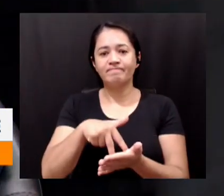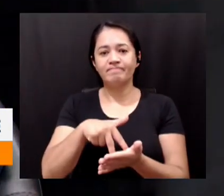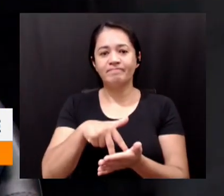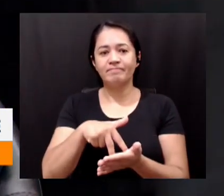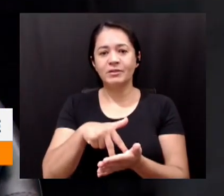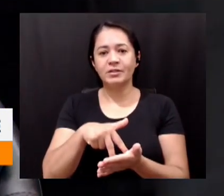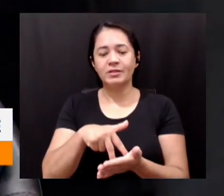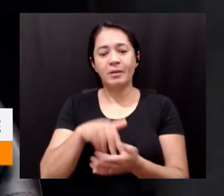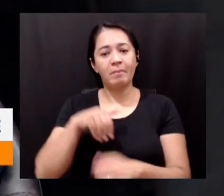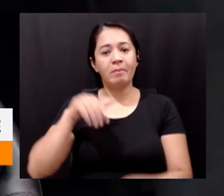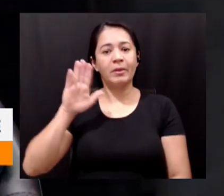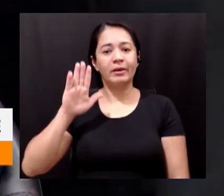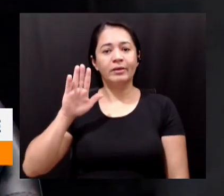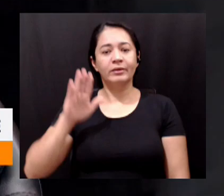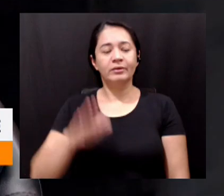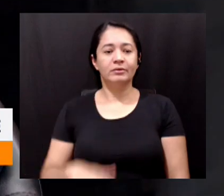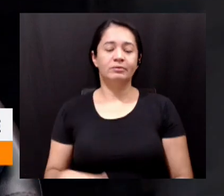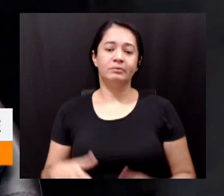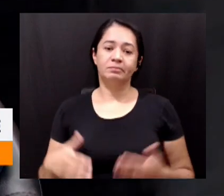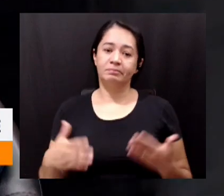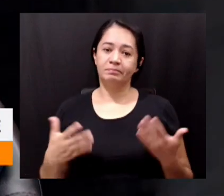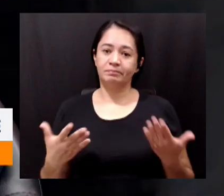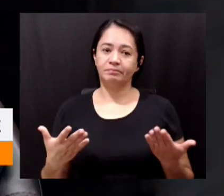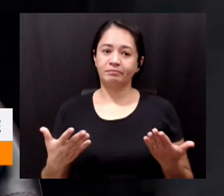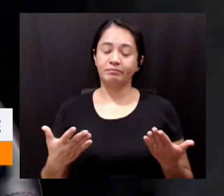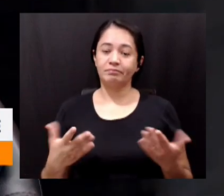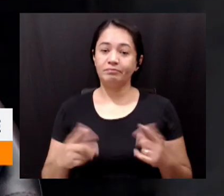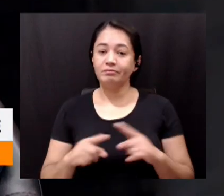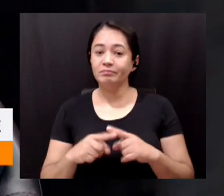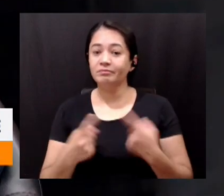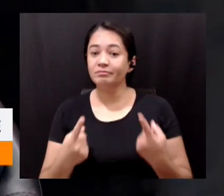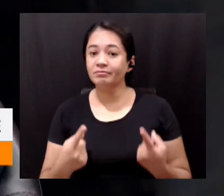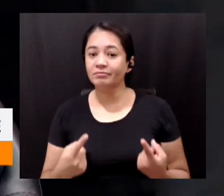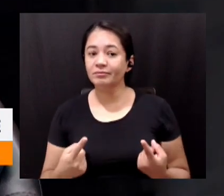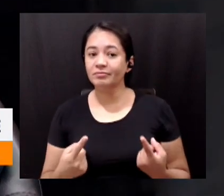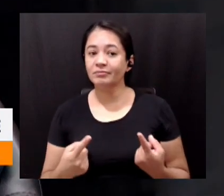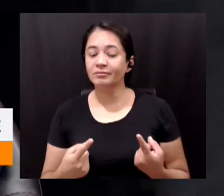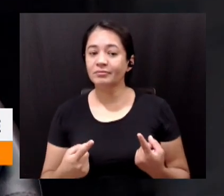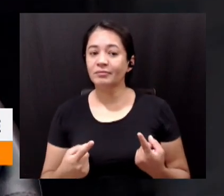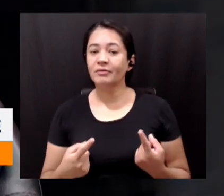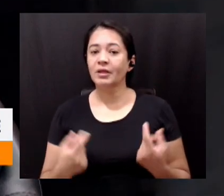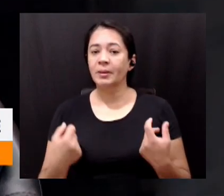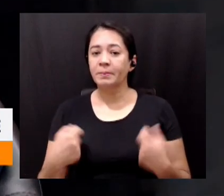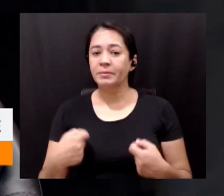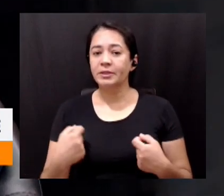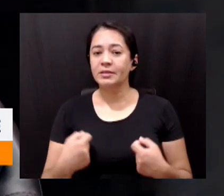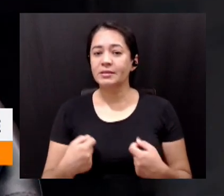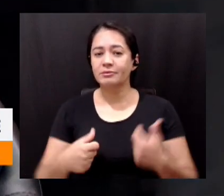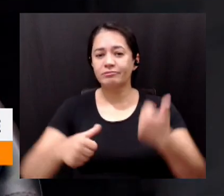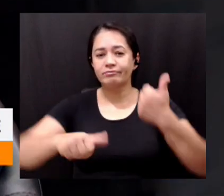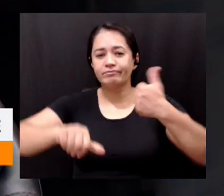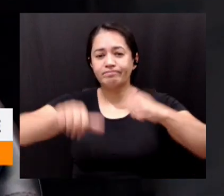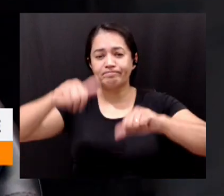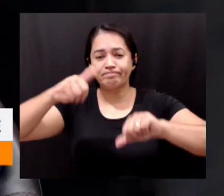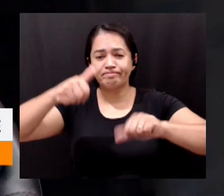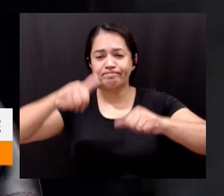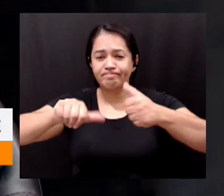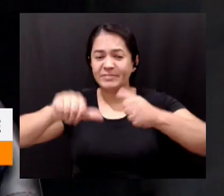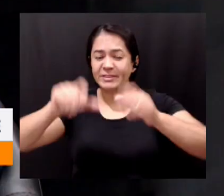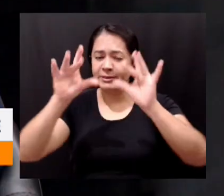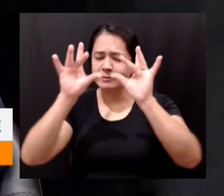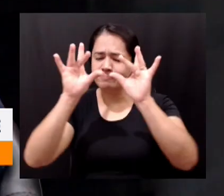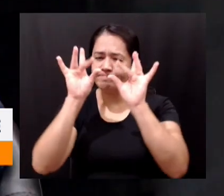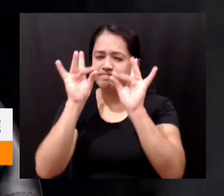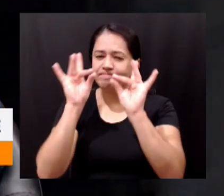né, mas é uma situação muito delicada, tem que analisar caso a caso, mas assim,